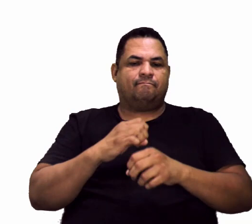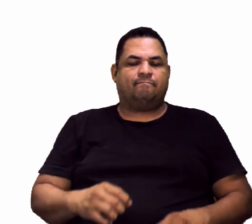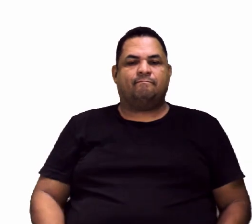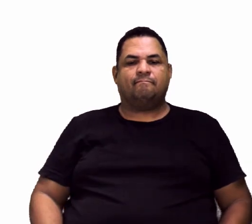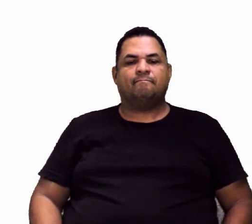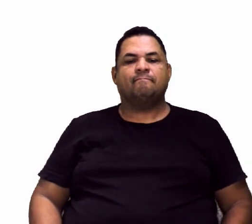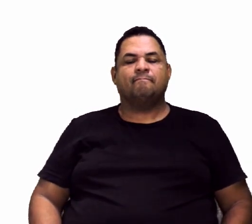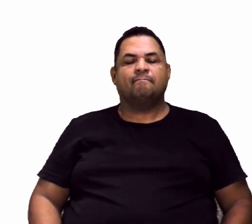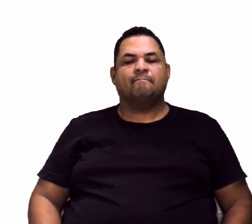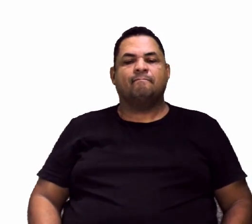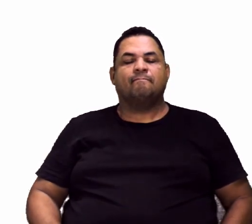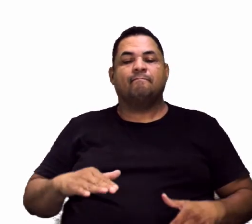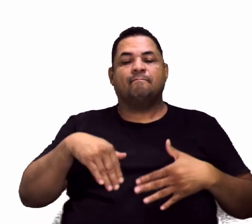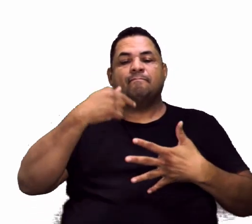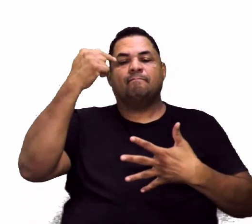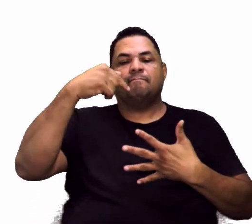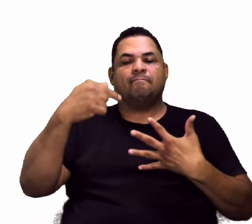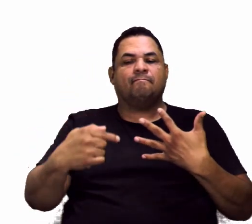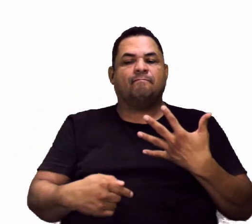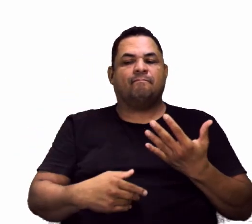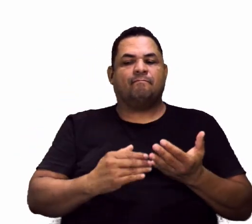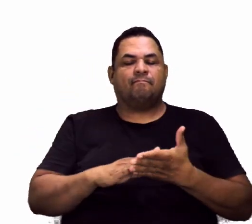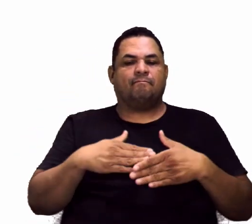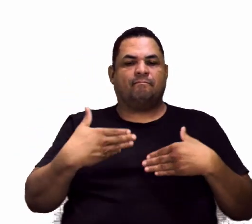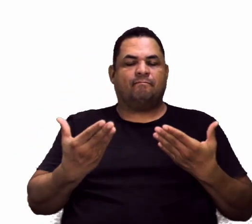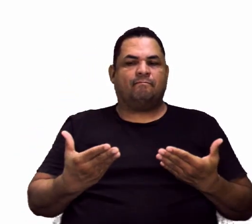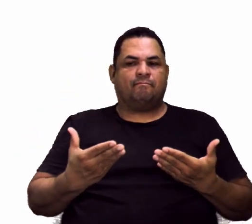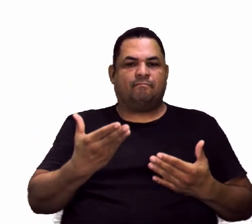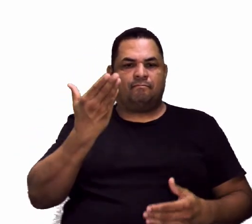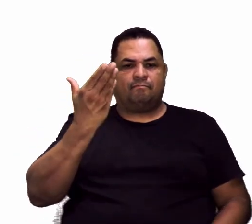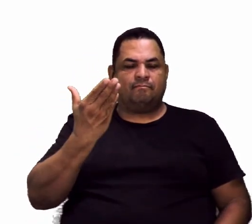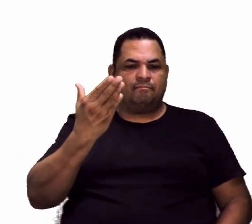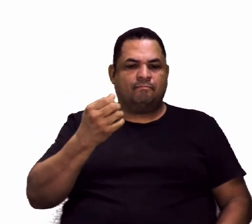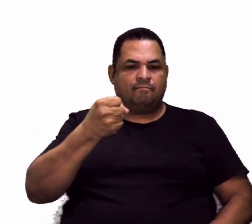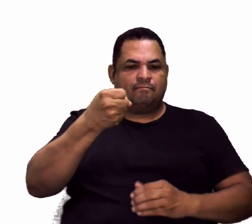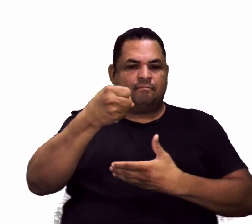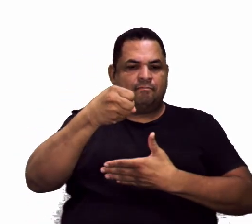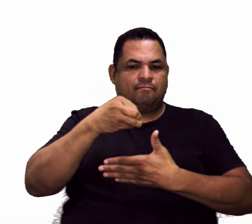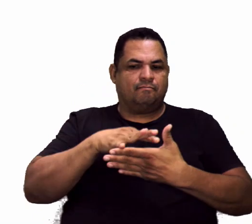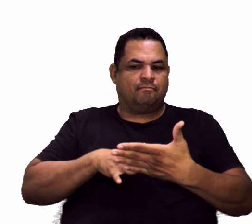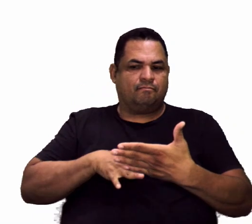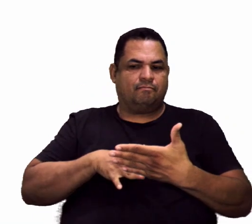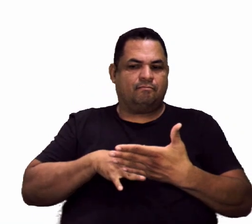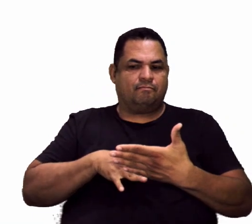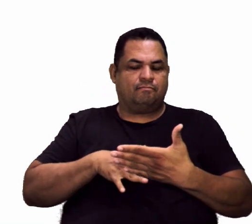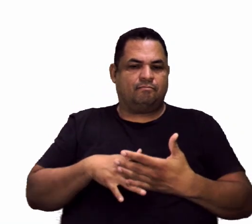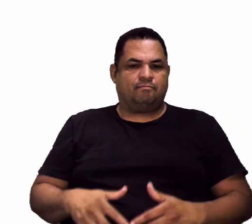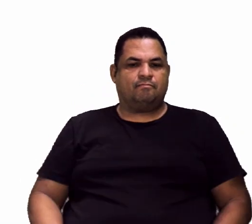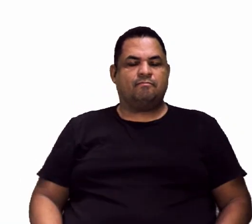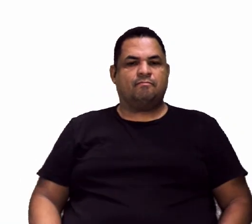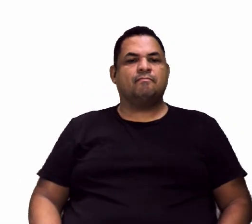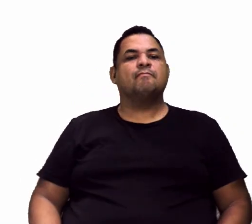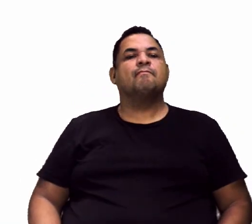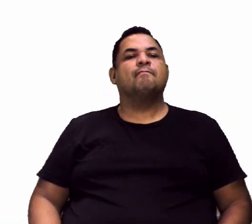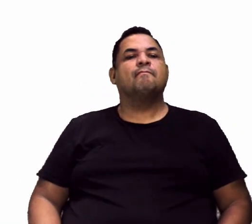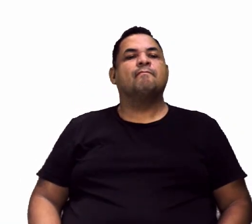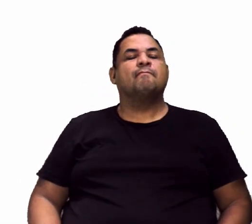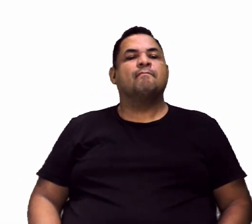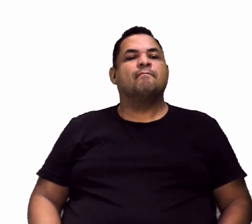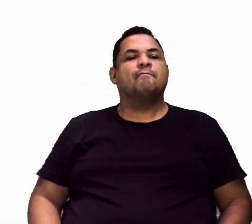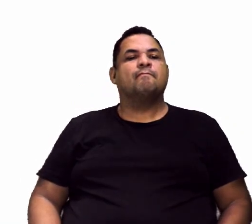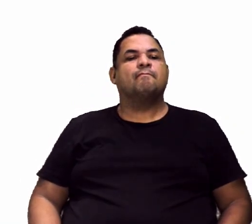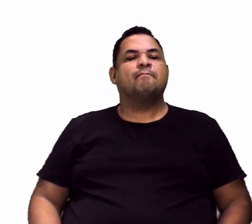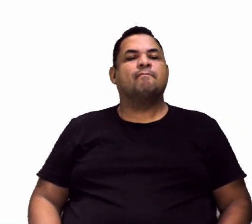qual a alternativa correta mesma para esta questão? Vamos lá, então. Olha